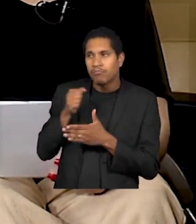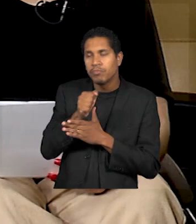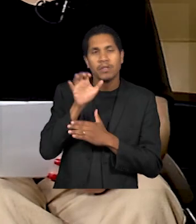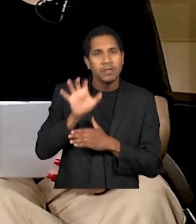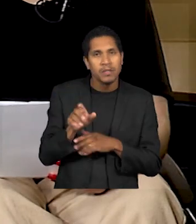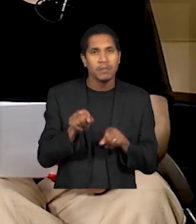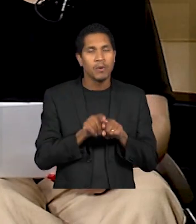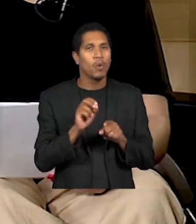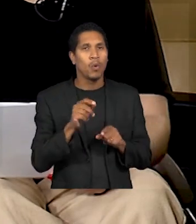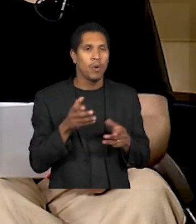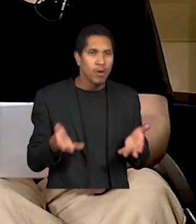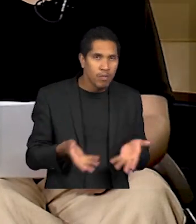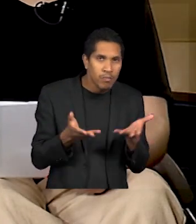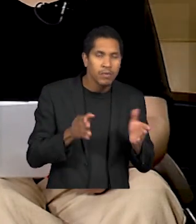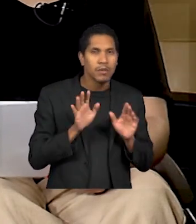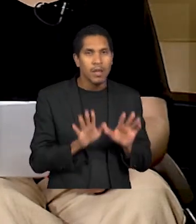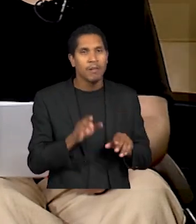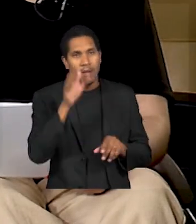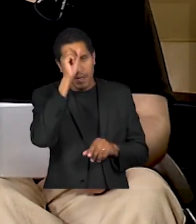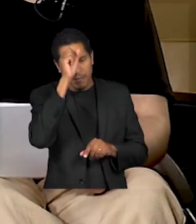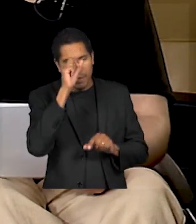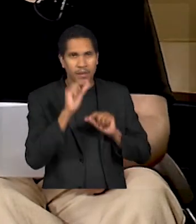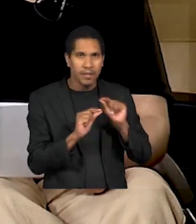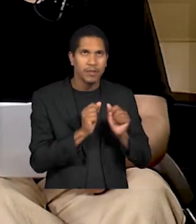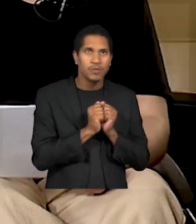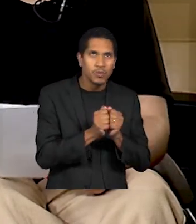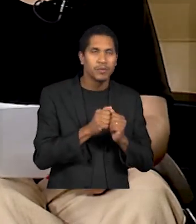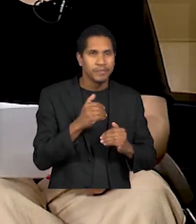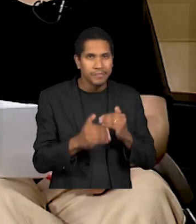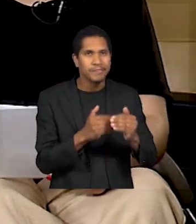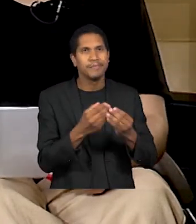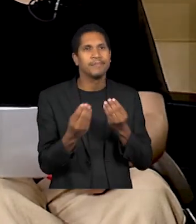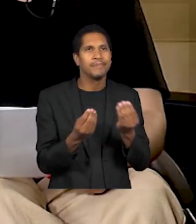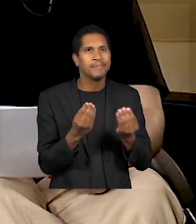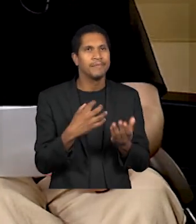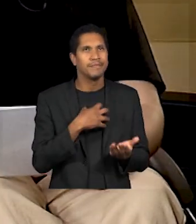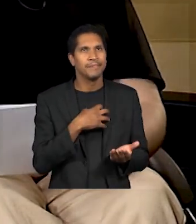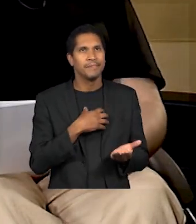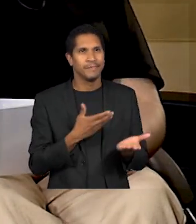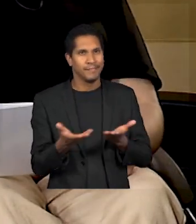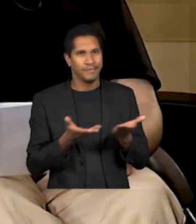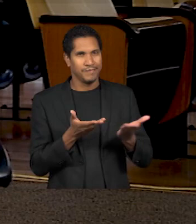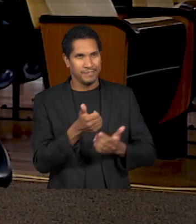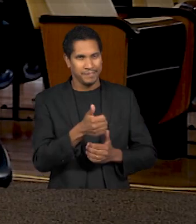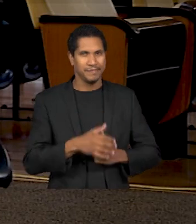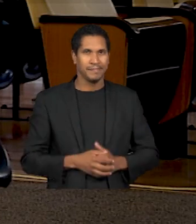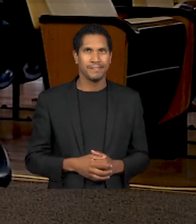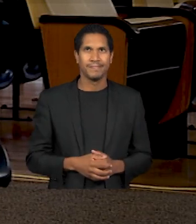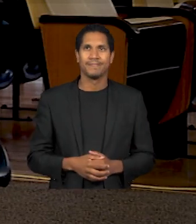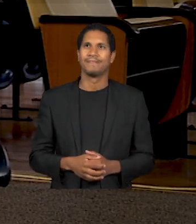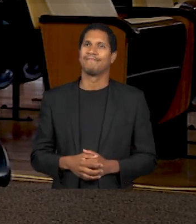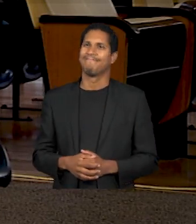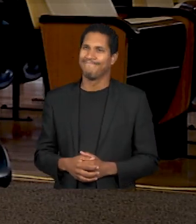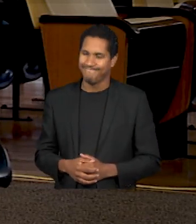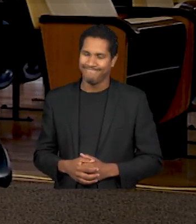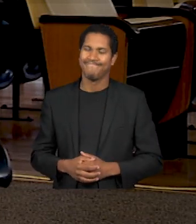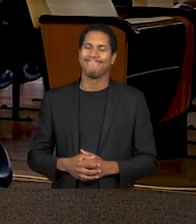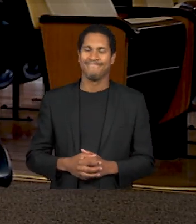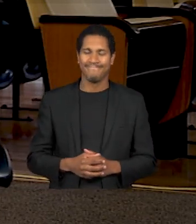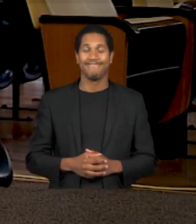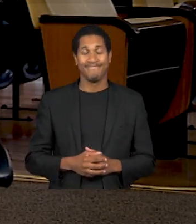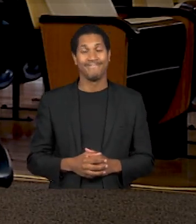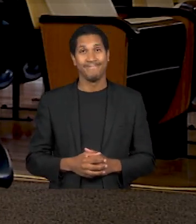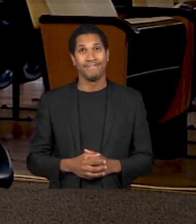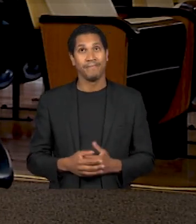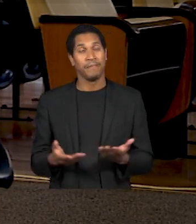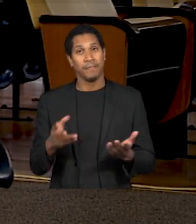de calma, aprenda, vamos junto. Tem esse tipo de trabalho? Olha, Roberto e Suelen, lá